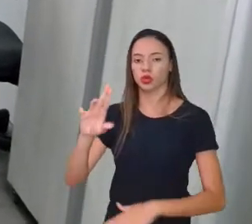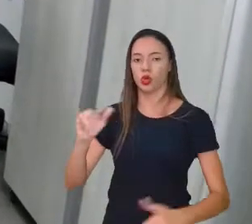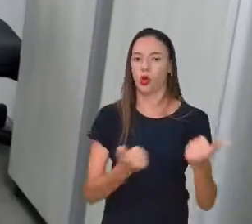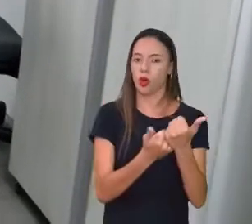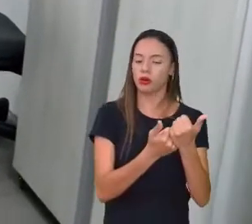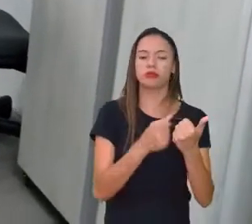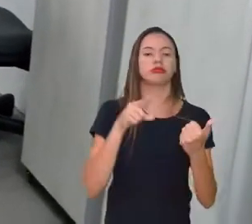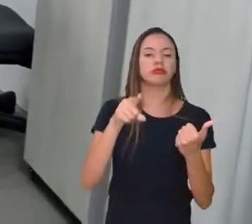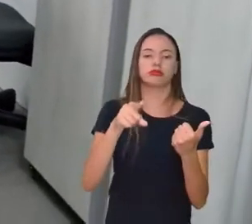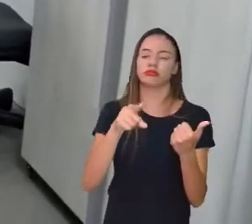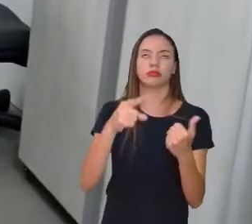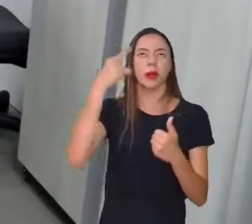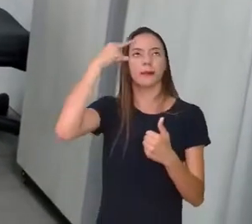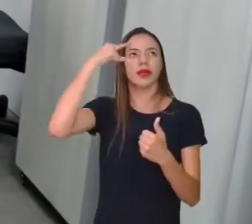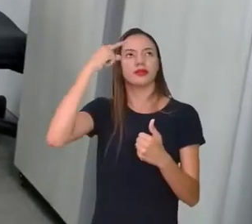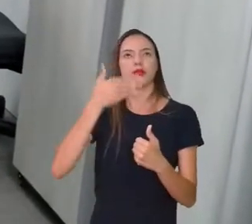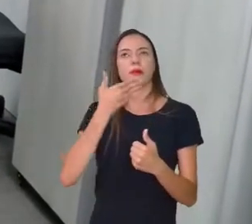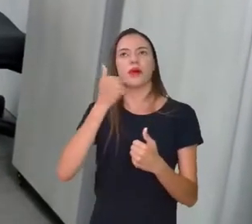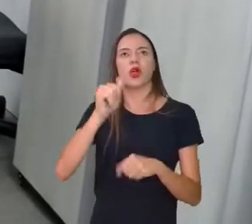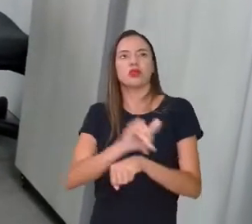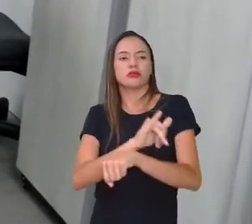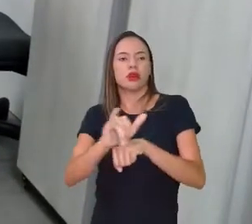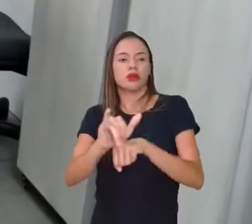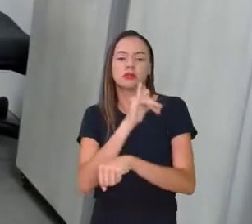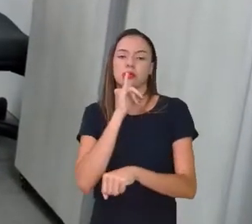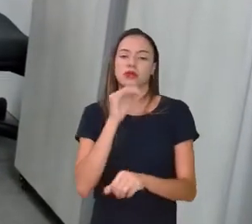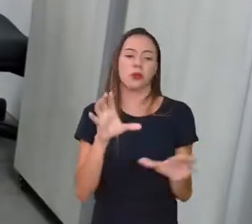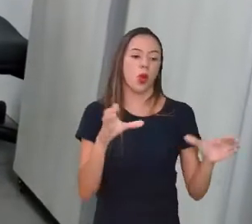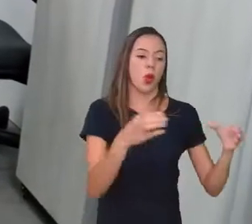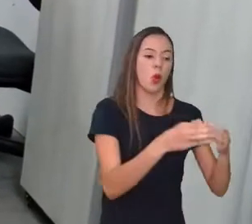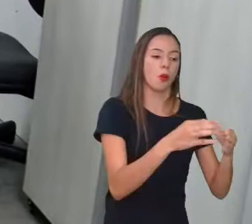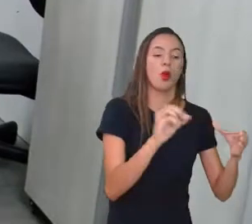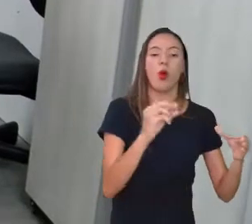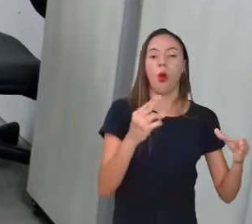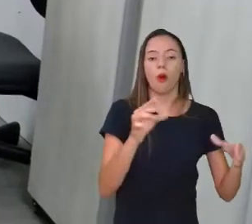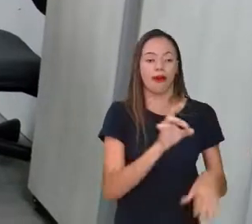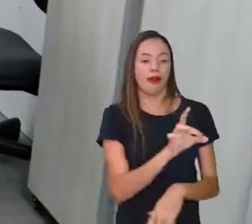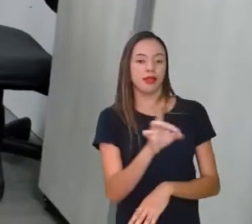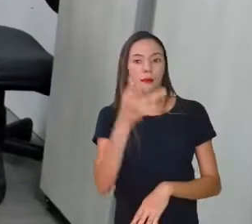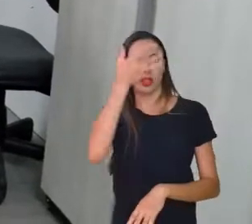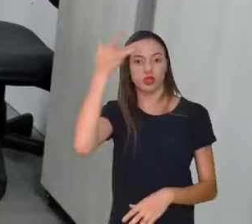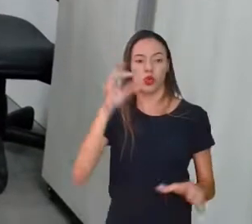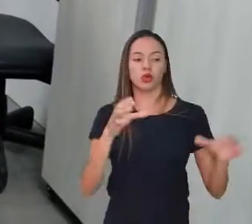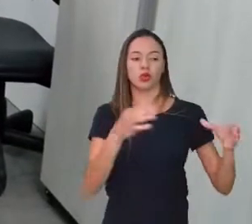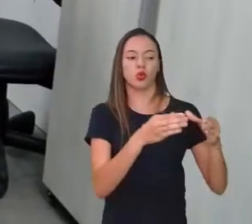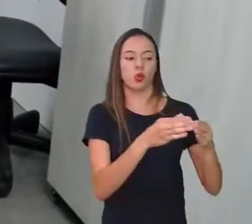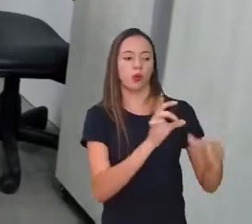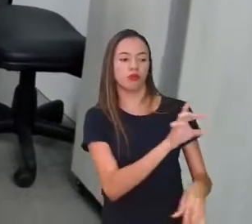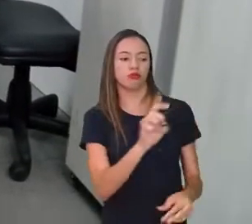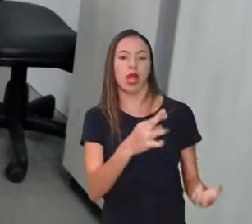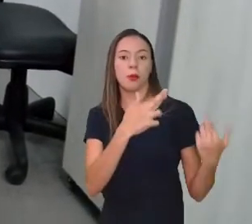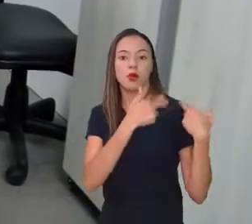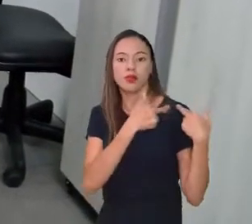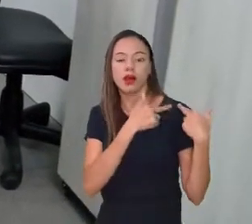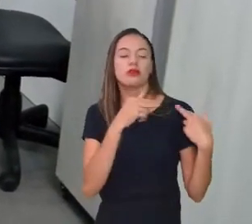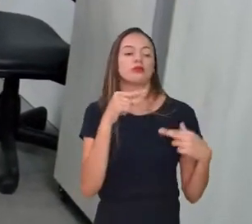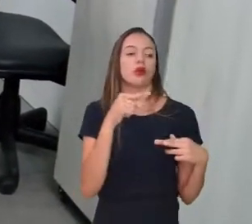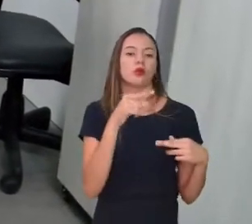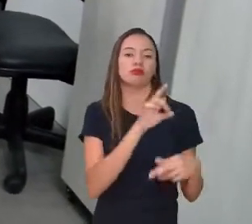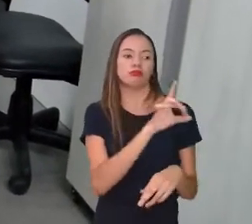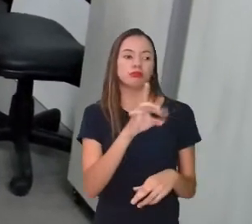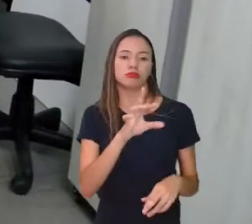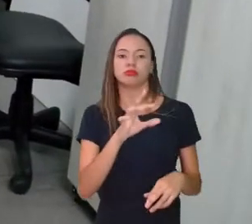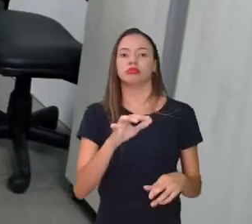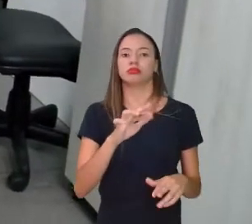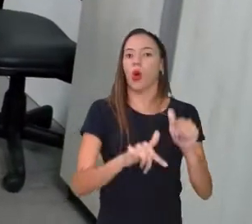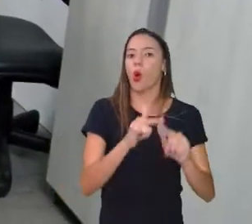forma. Ou fazer em grupos, ou cada um fica com a parte, ou faz um coletor aí por sala. Exatamente, você